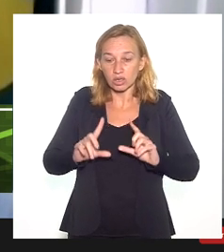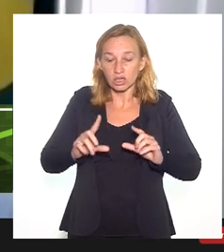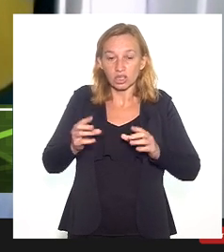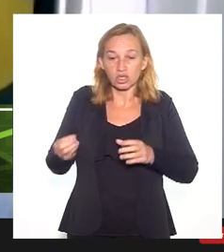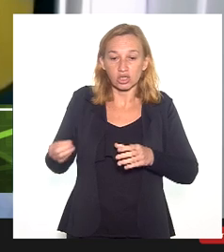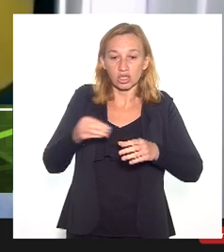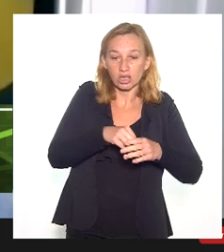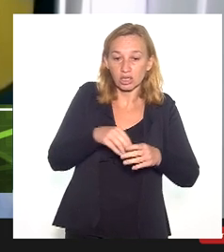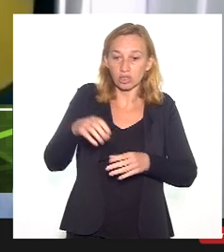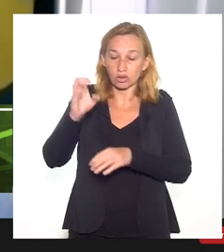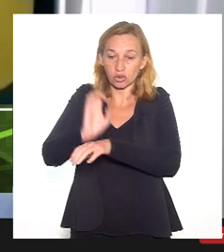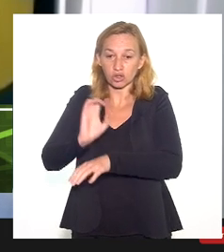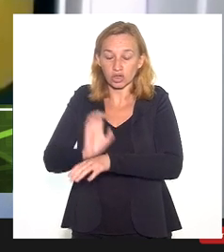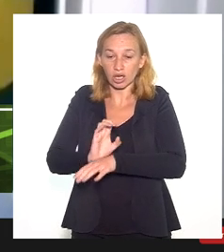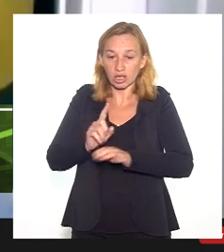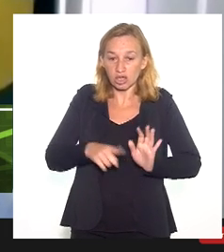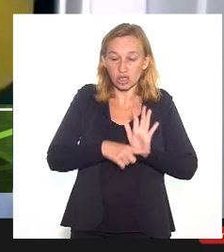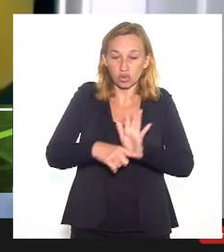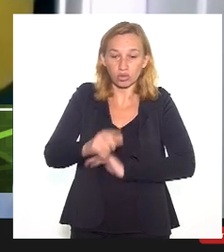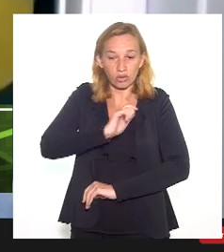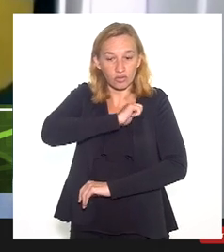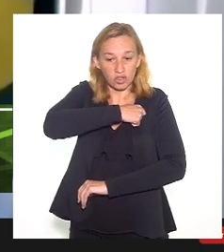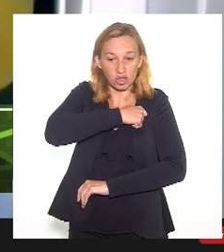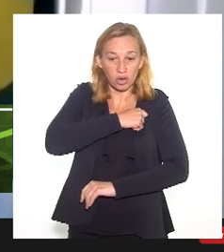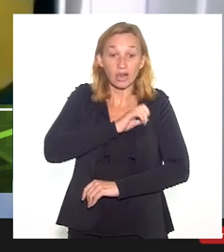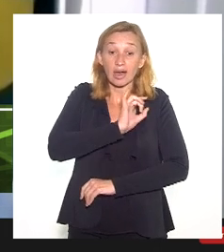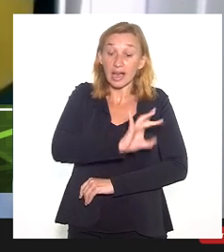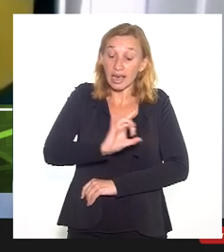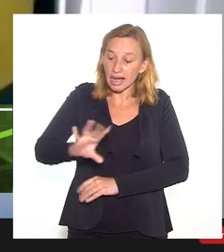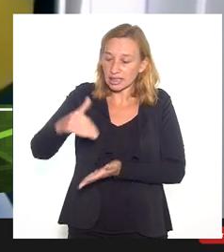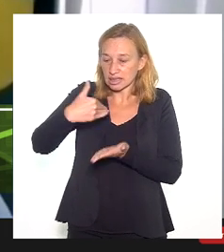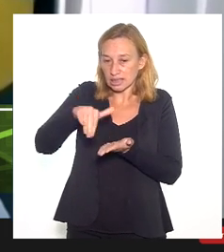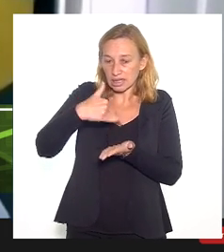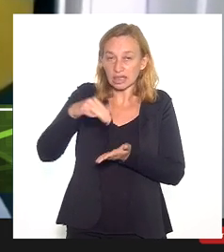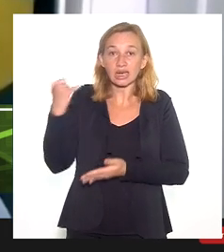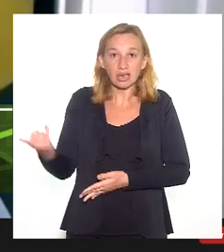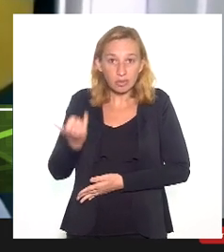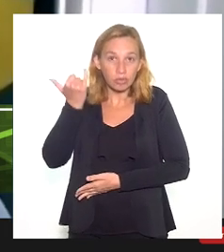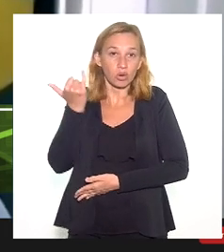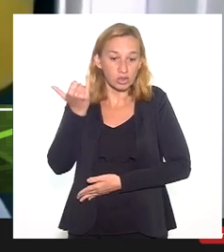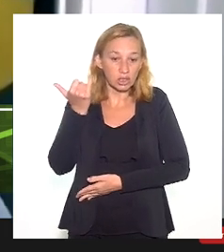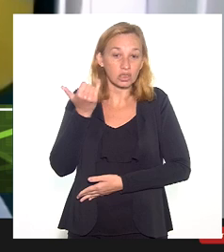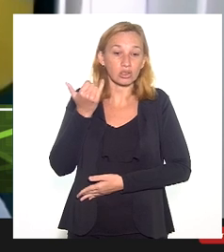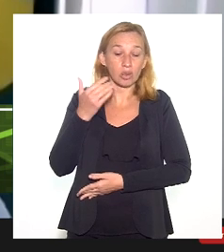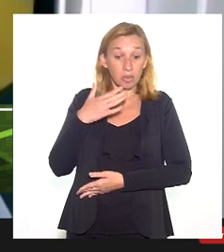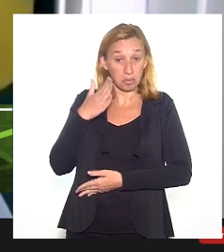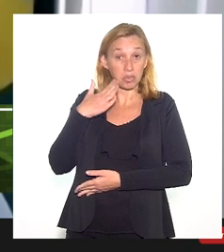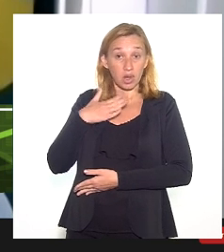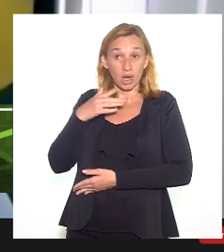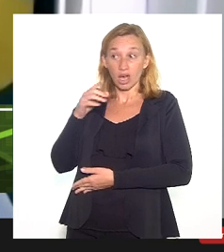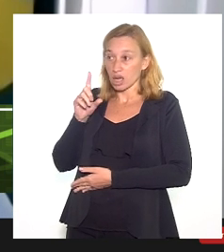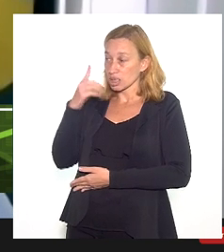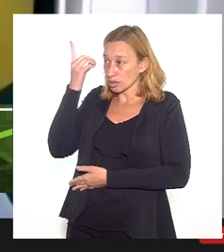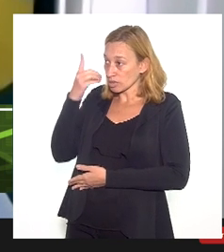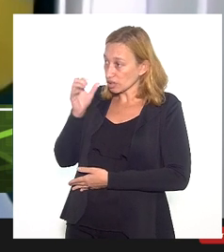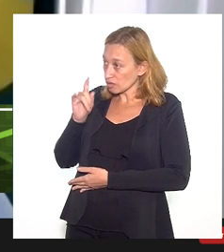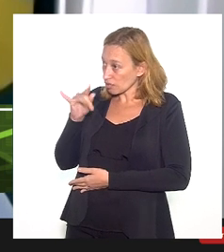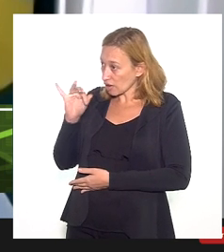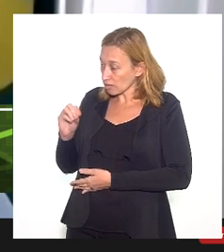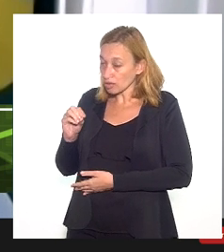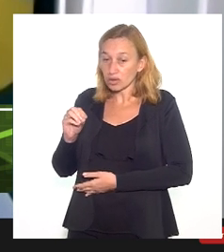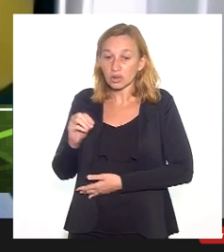no regime de recuperação fiscal. Porque é muito importante que cada secretaria, penso eu, deputado Flávio Serafim, imagino que cada secretaria